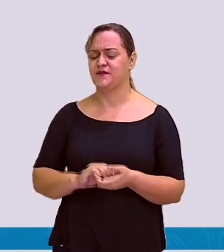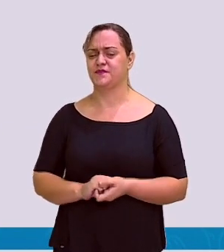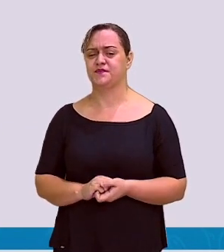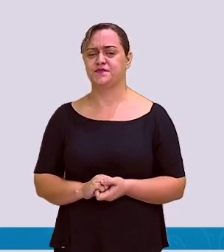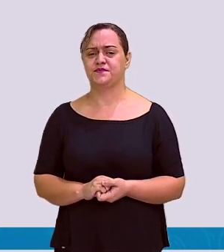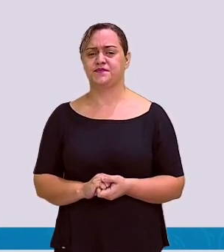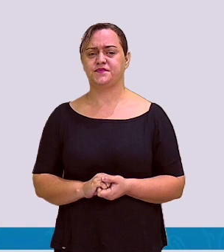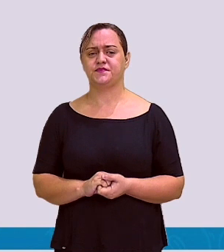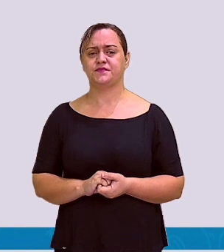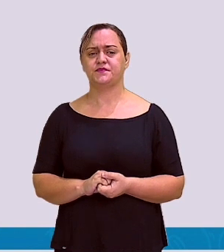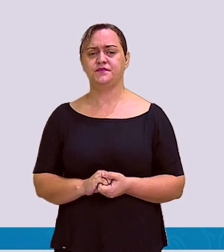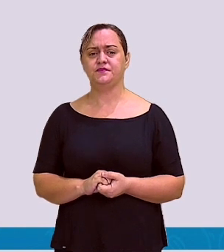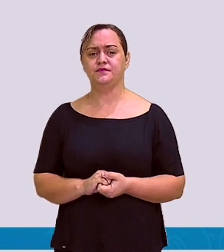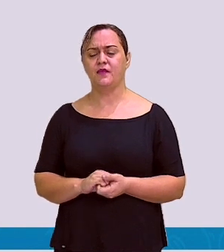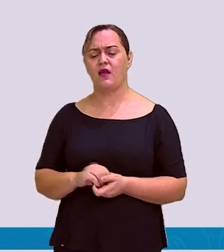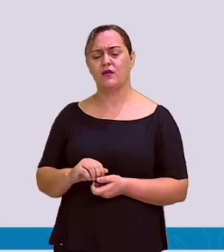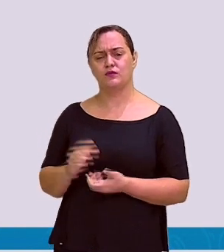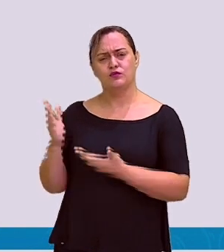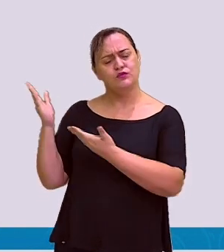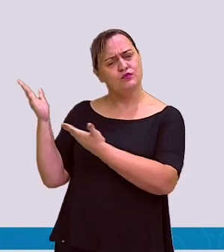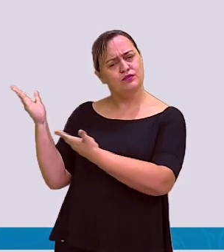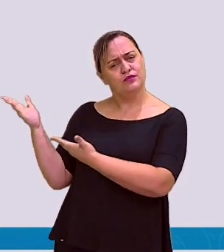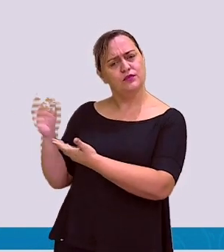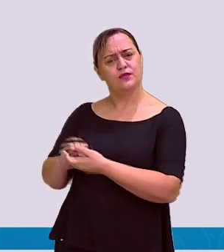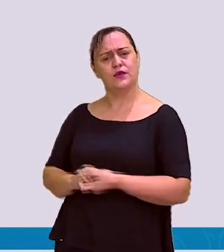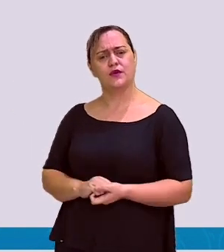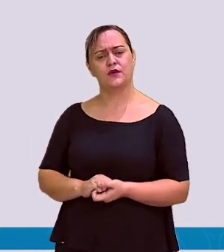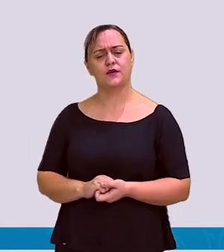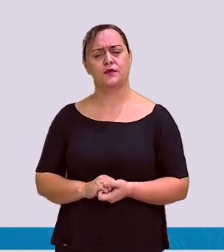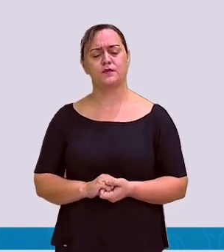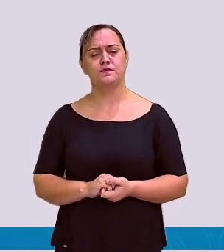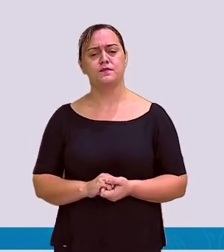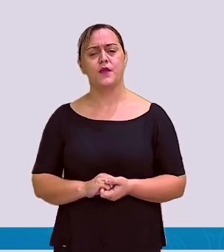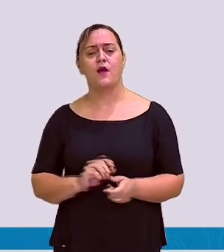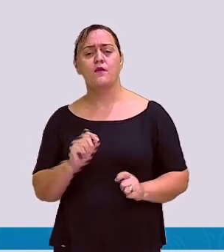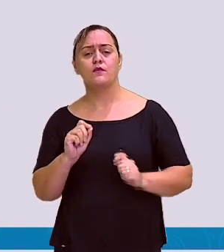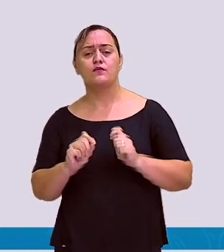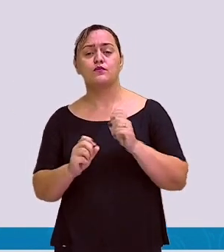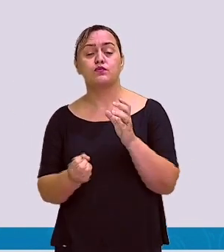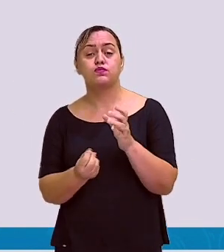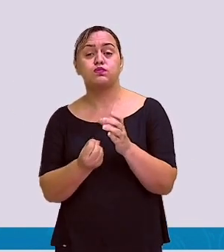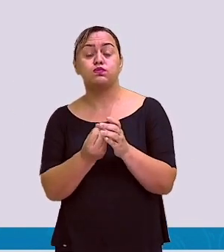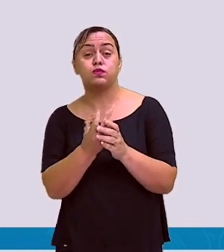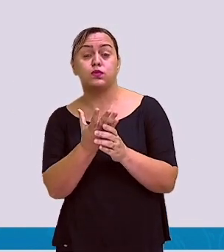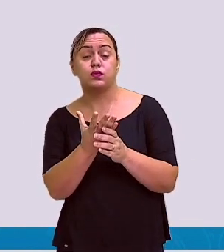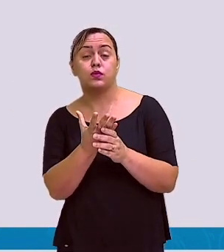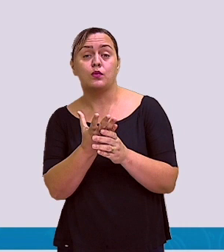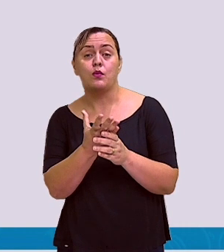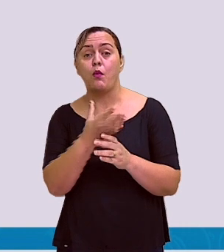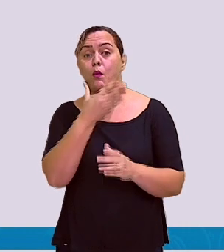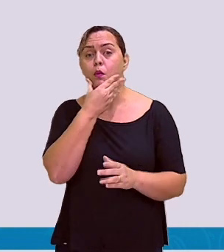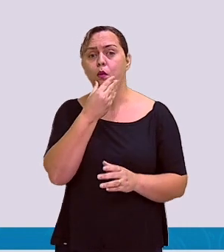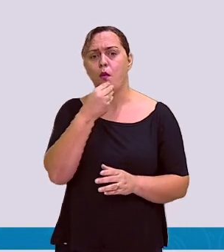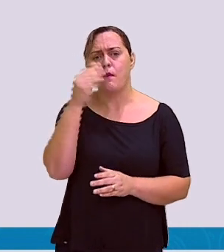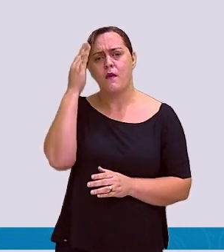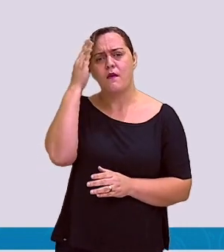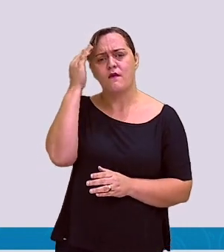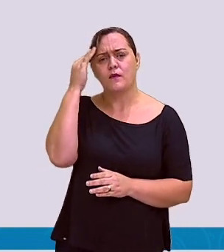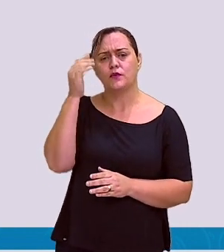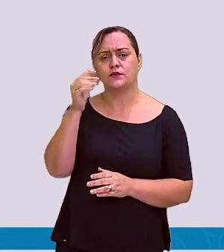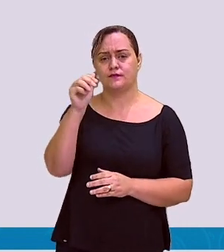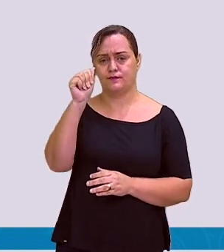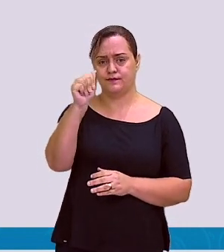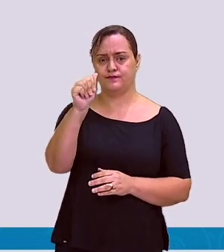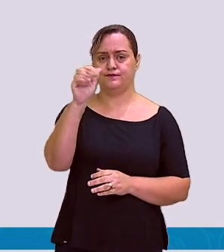juntos? Lanterna mágica. Esse aparelho foi inventado por um alemão chamado